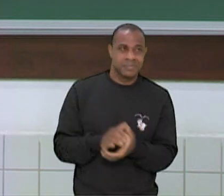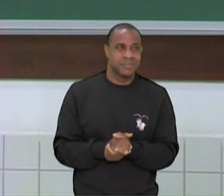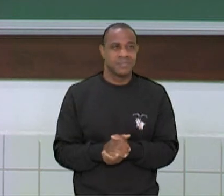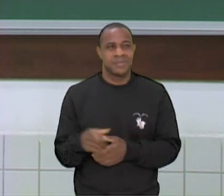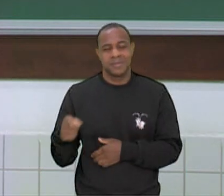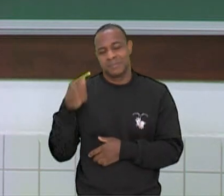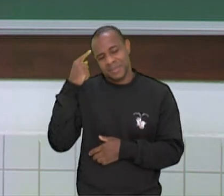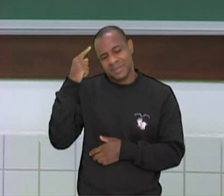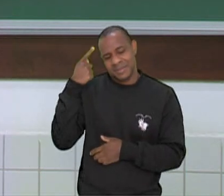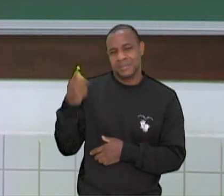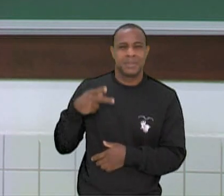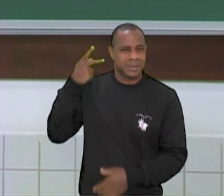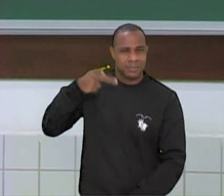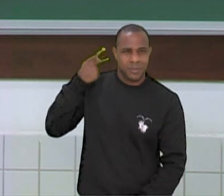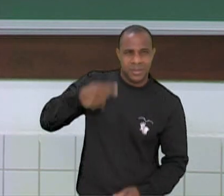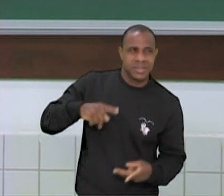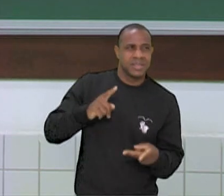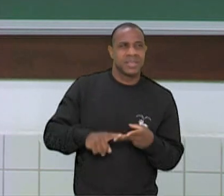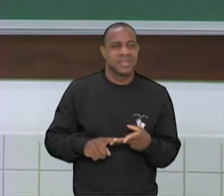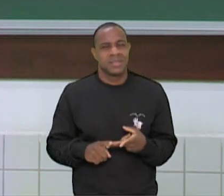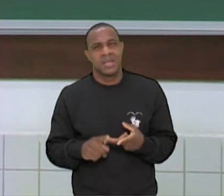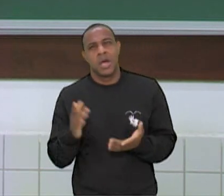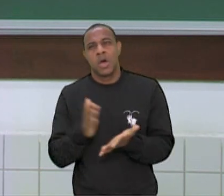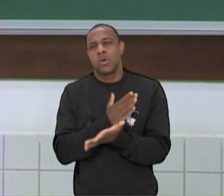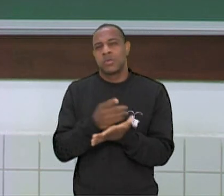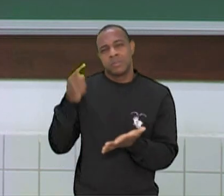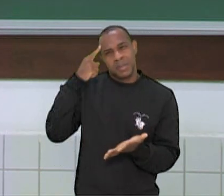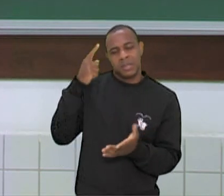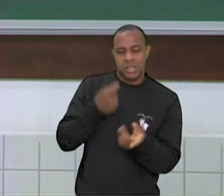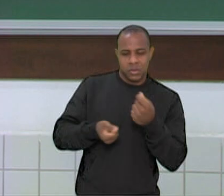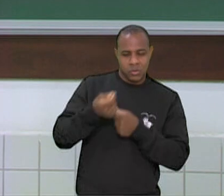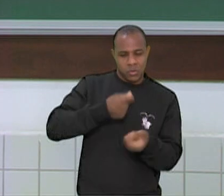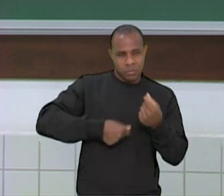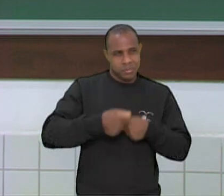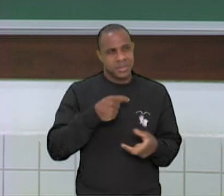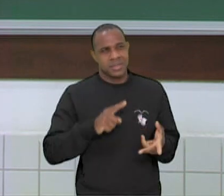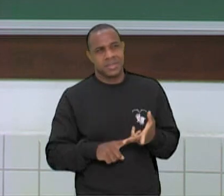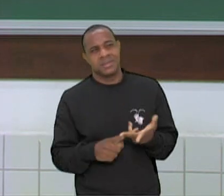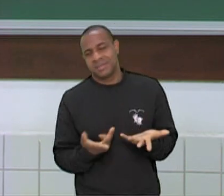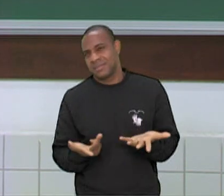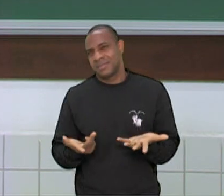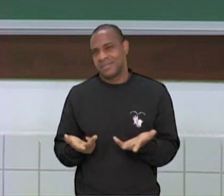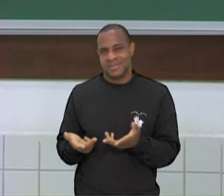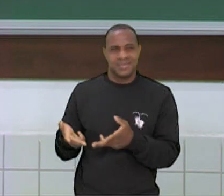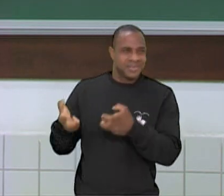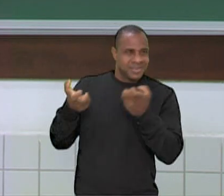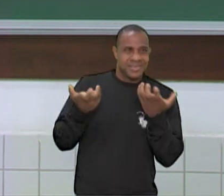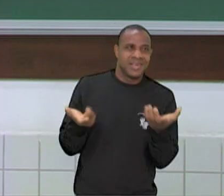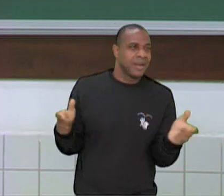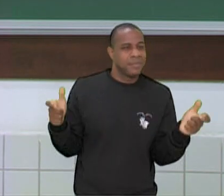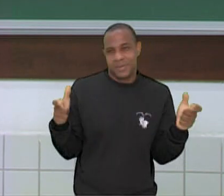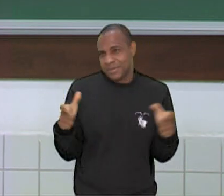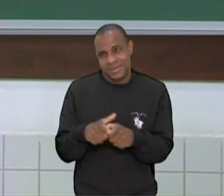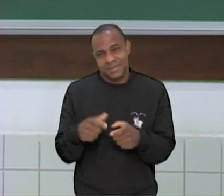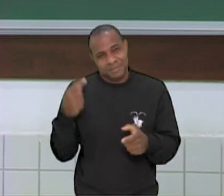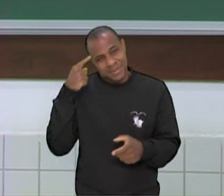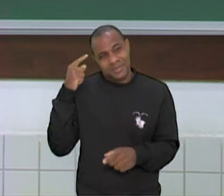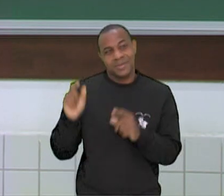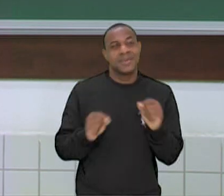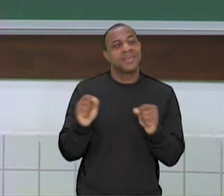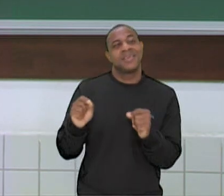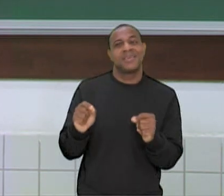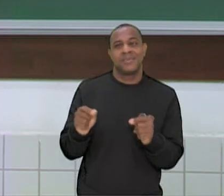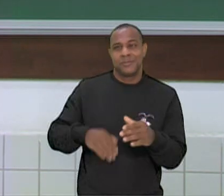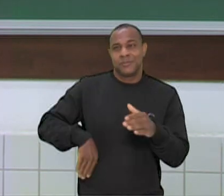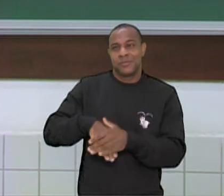vocês pensaram em política, outros pensaram em economia, acho que a grande minoria nem sequer pensou na questão